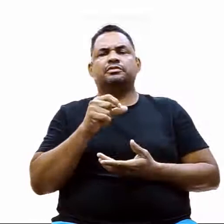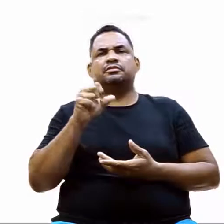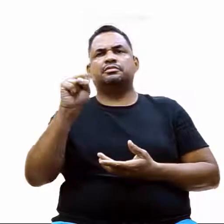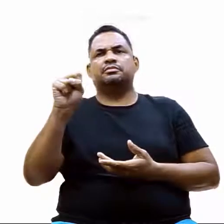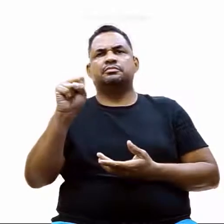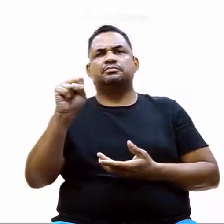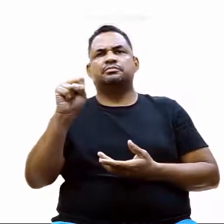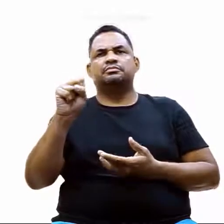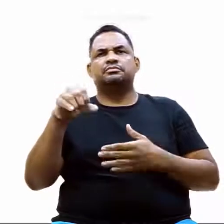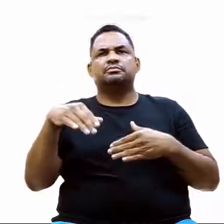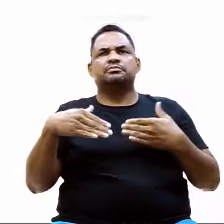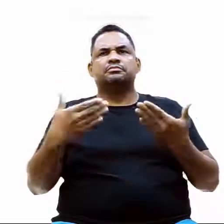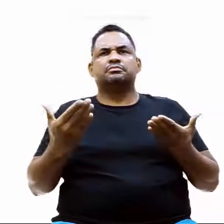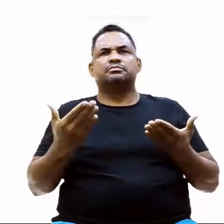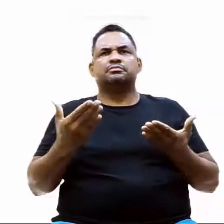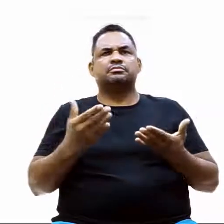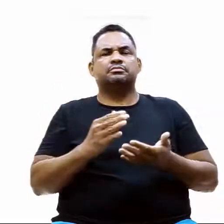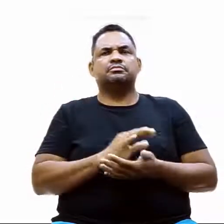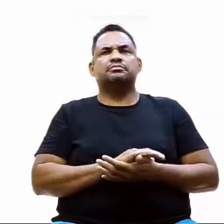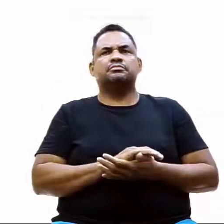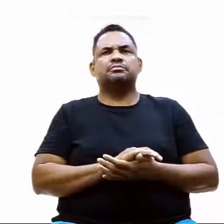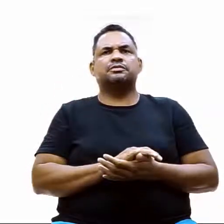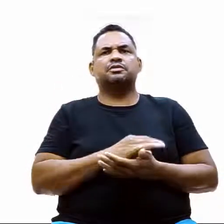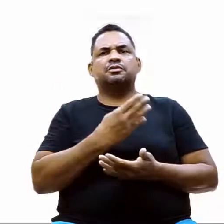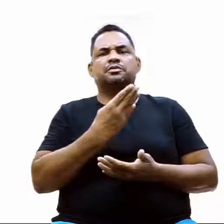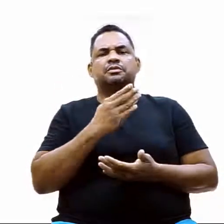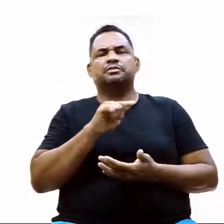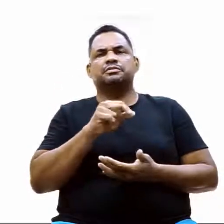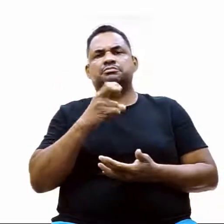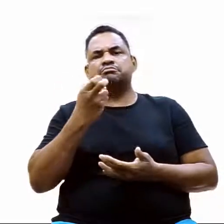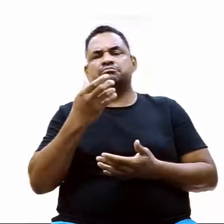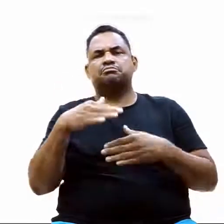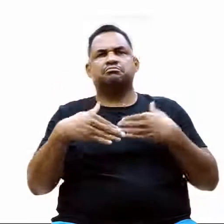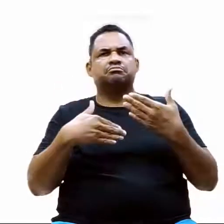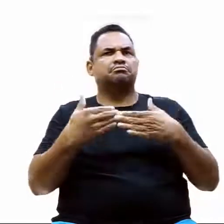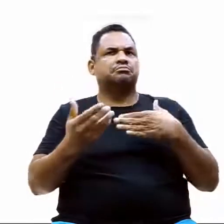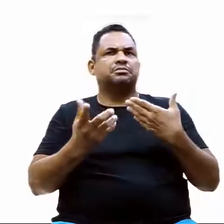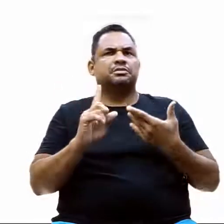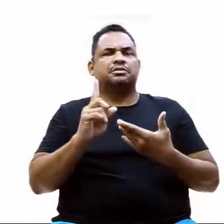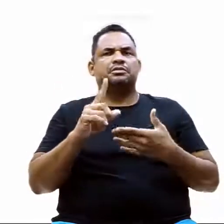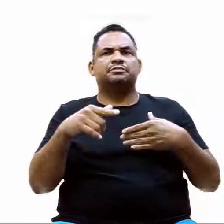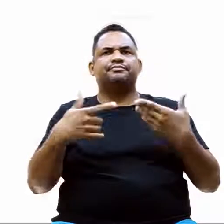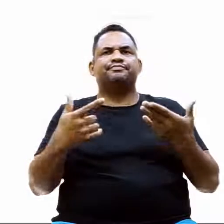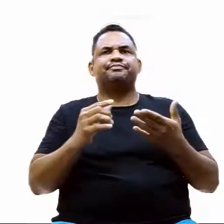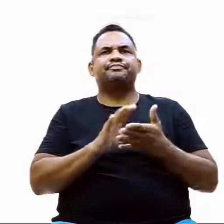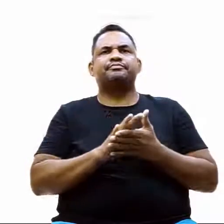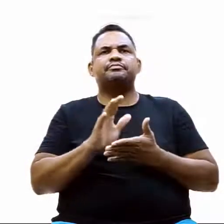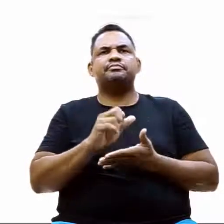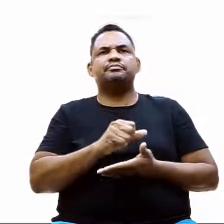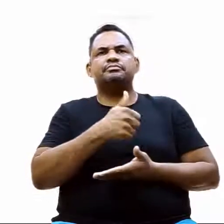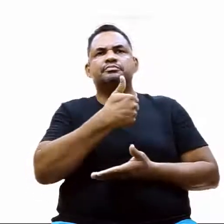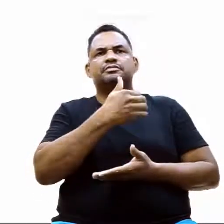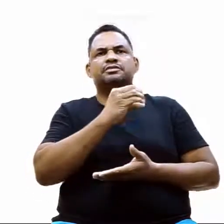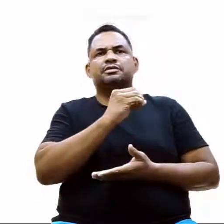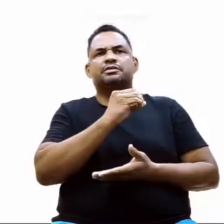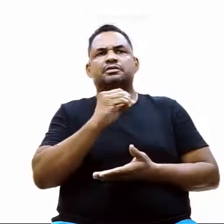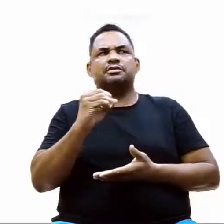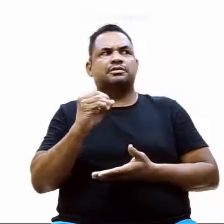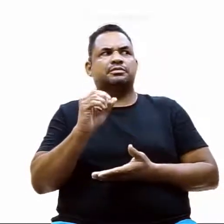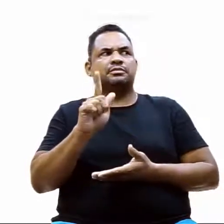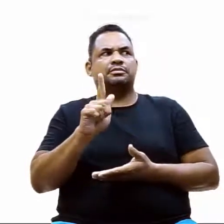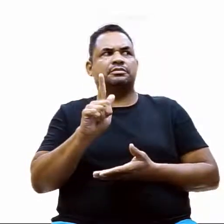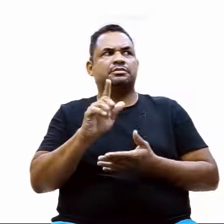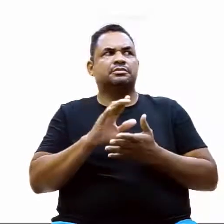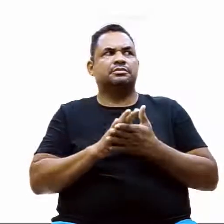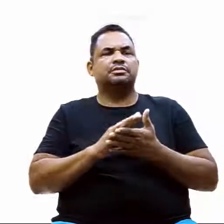Bom, então eu não vou mais pegar 4,5 gramas, não vou pegar 9 gramas, nem 18. Vou pegar 100 gramas de água. Quando